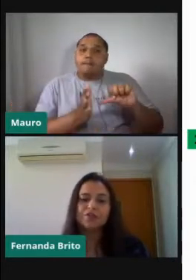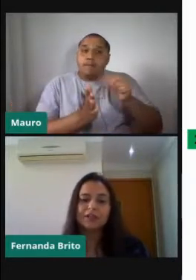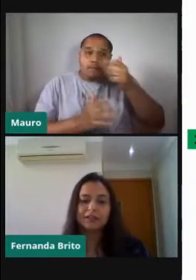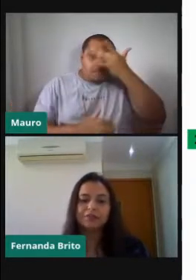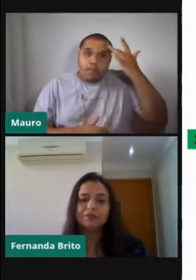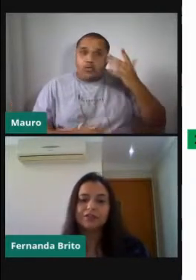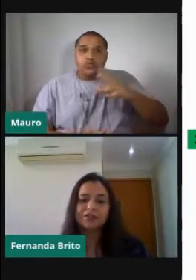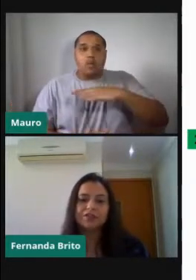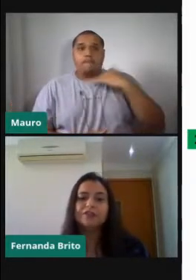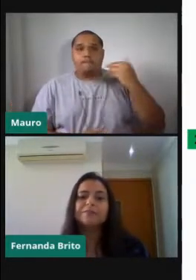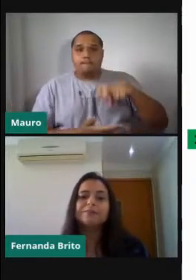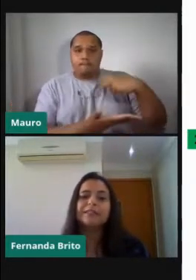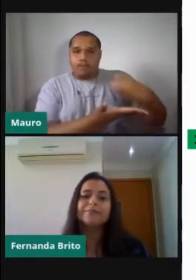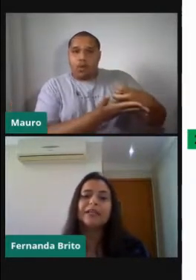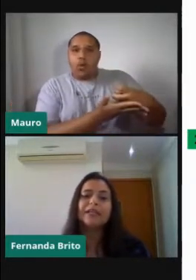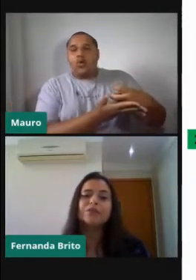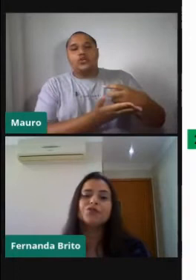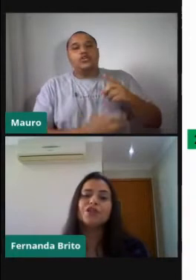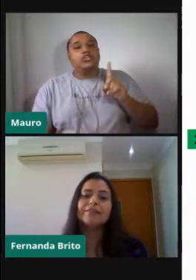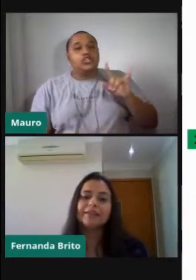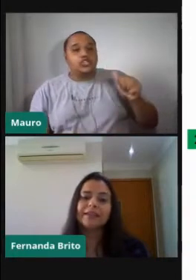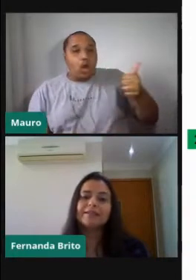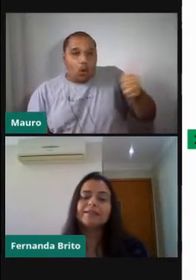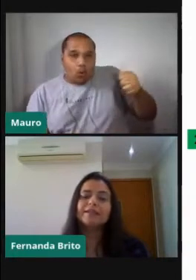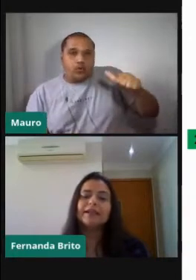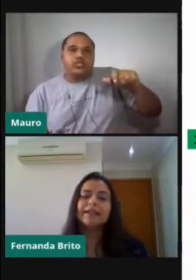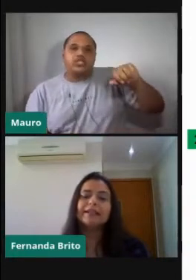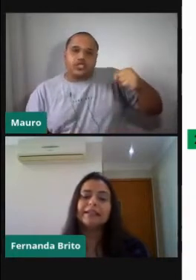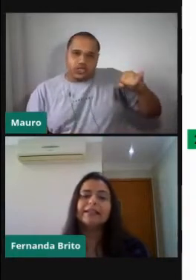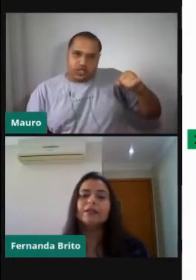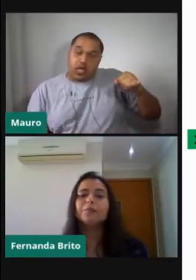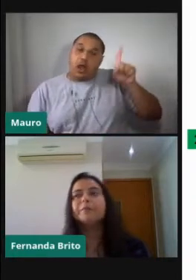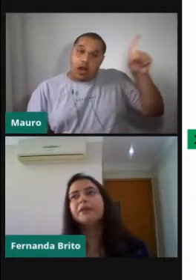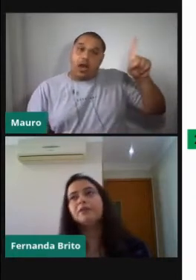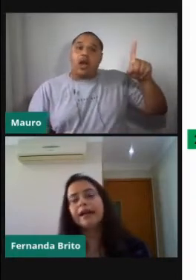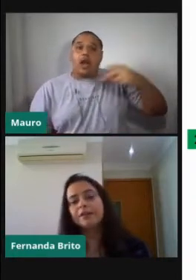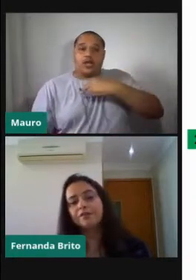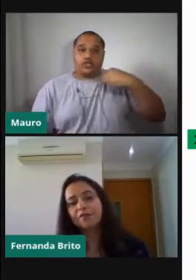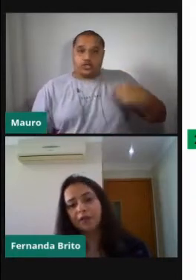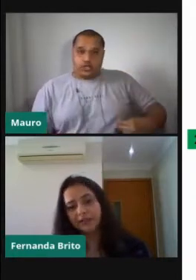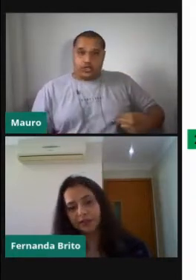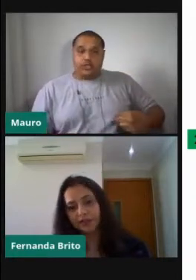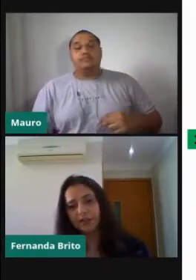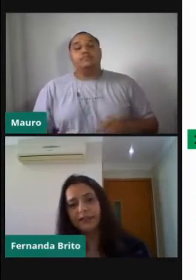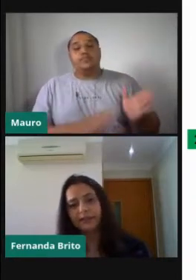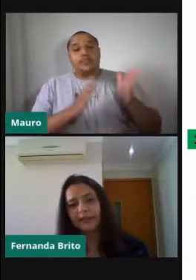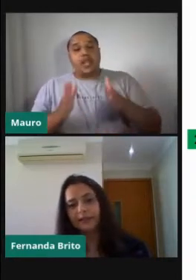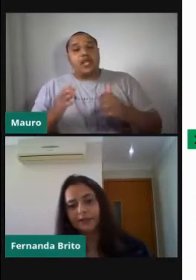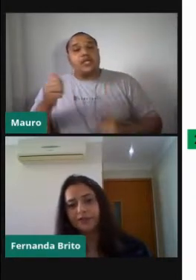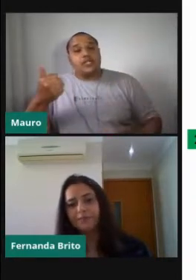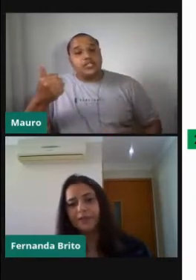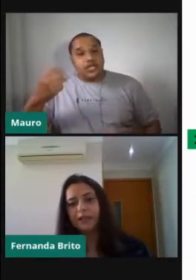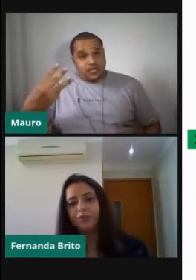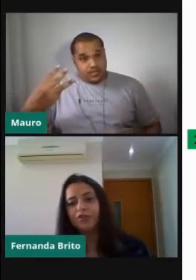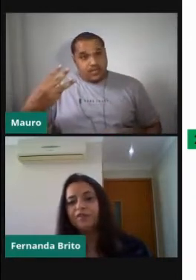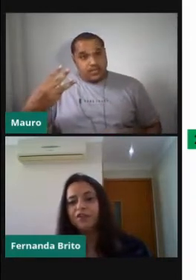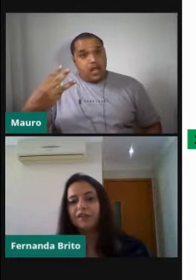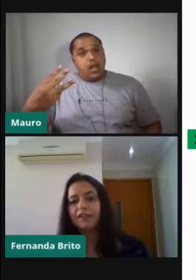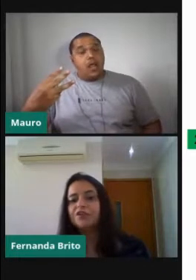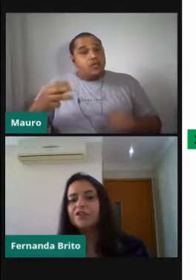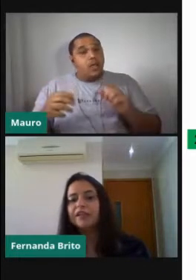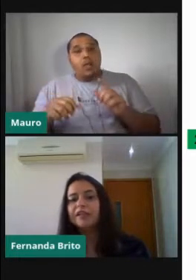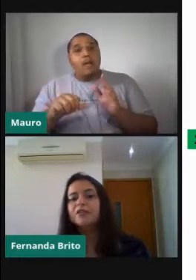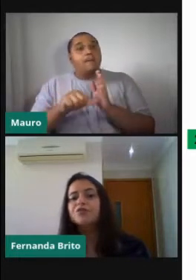dia 11 de janeiro, na China, né, e no dia 13 é detectado o primeiro caso fora da China, na Tailândia. No